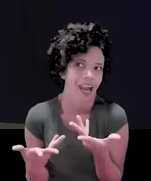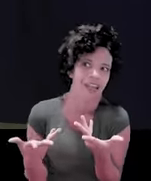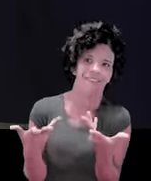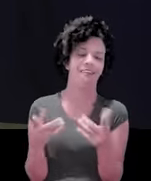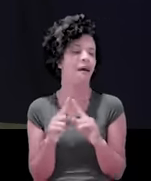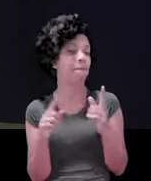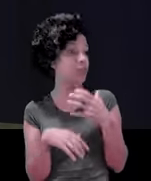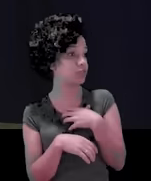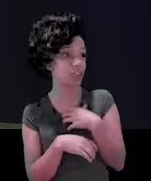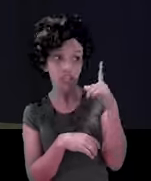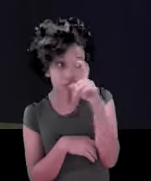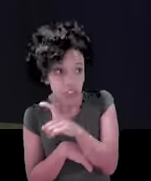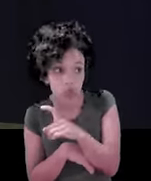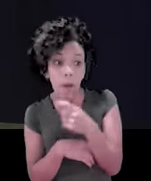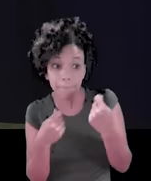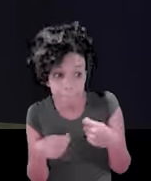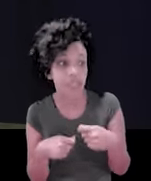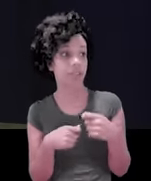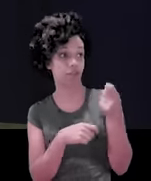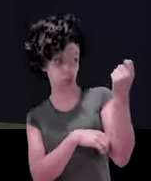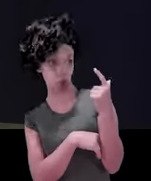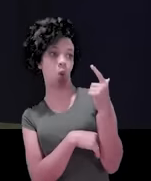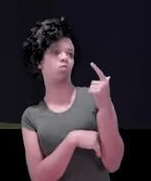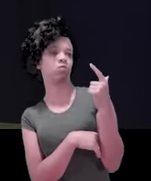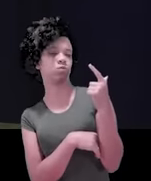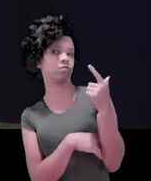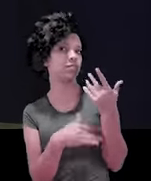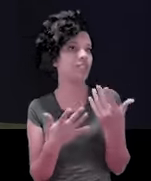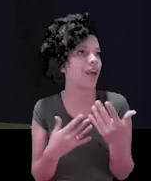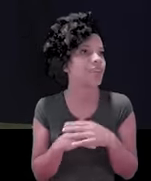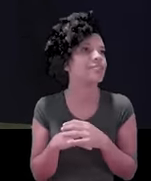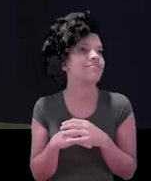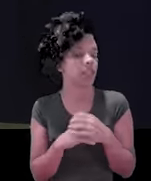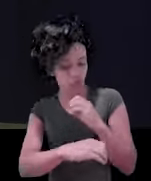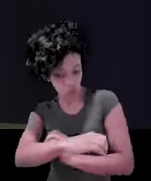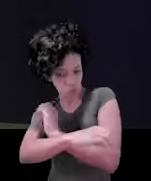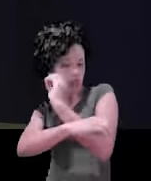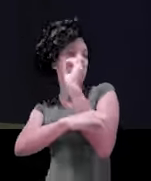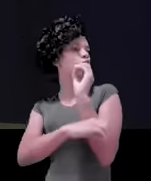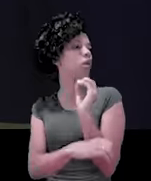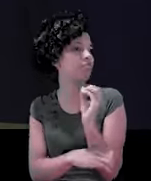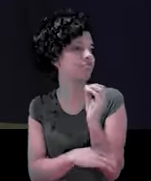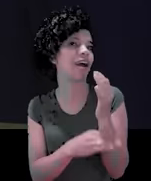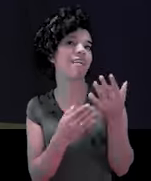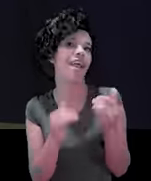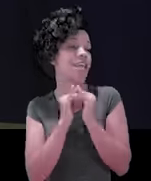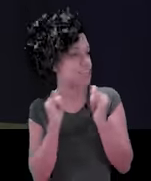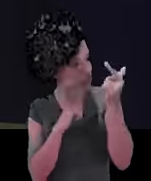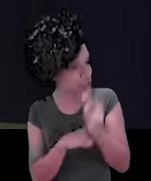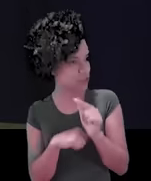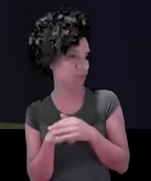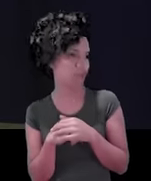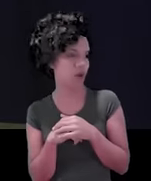mano você falou logo negócio agora só na eu precisava daquele sol mano é meio que veio lance E aí foi fazer